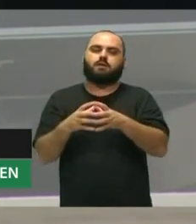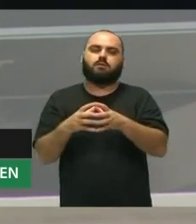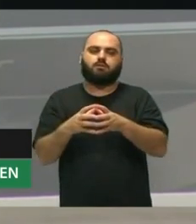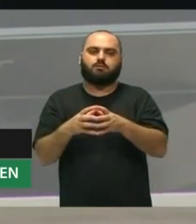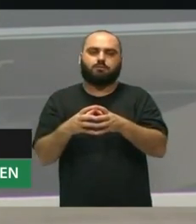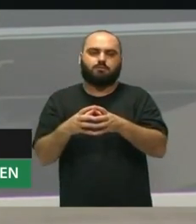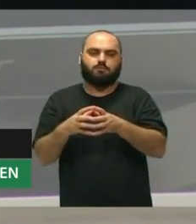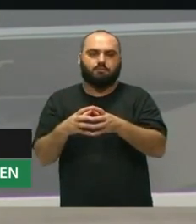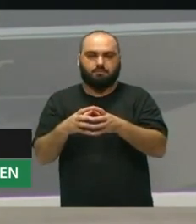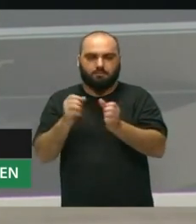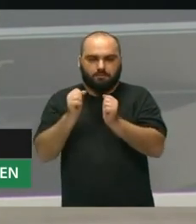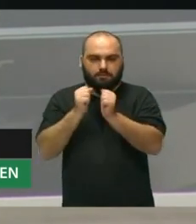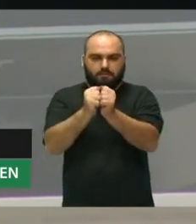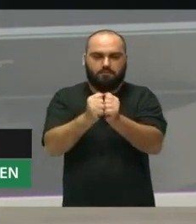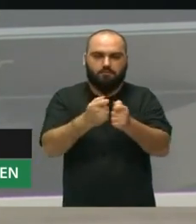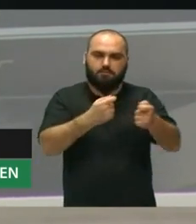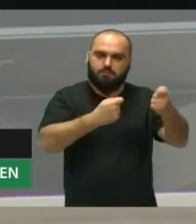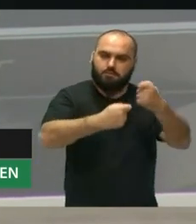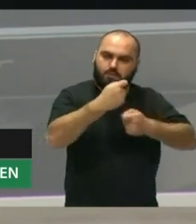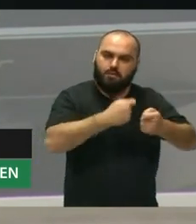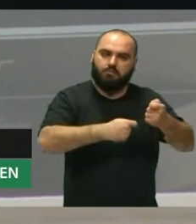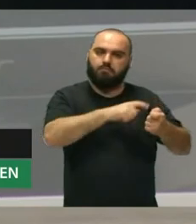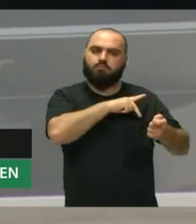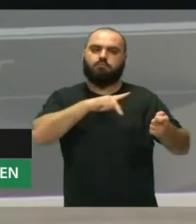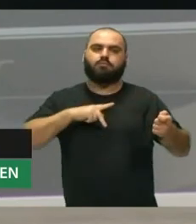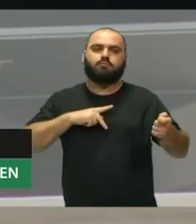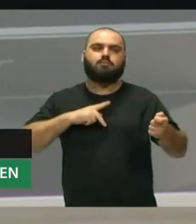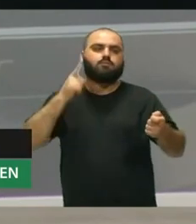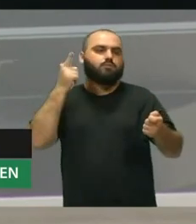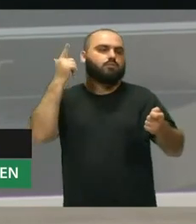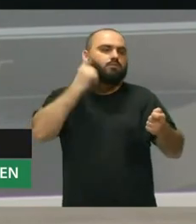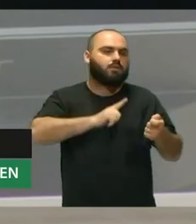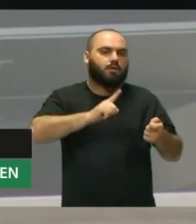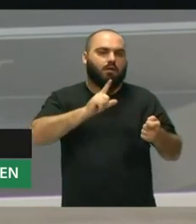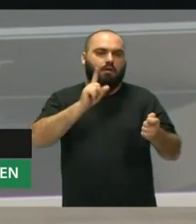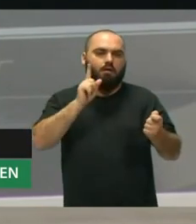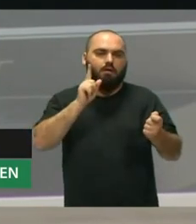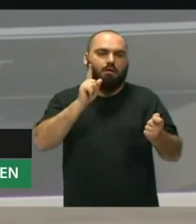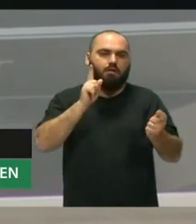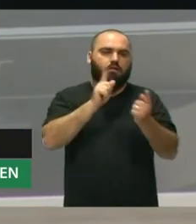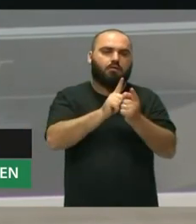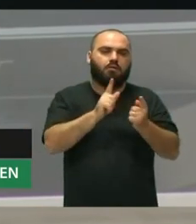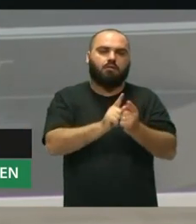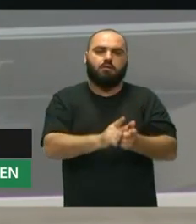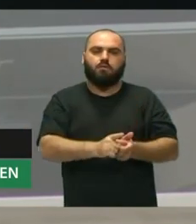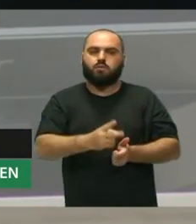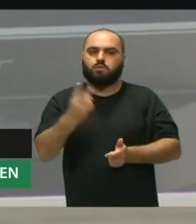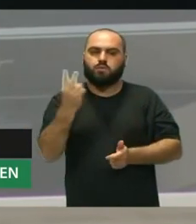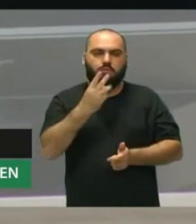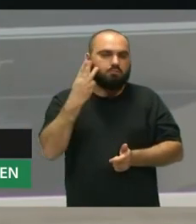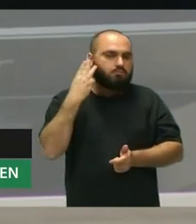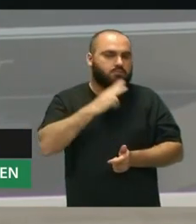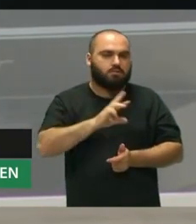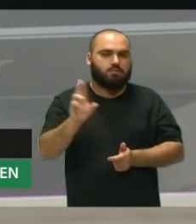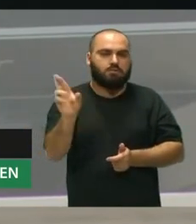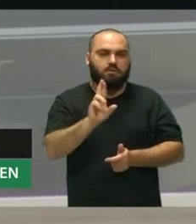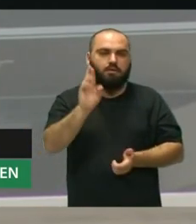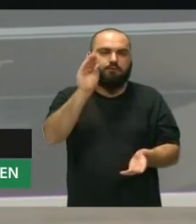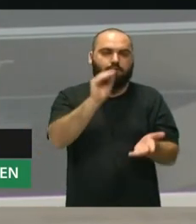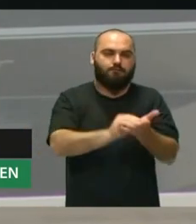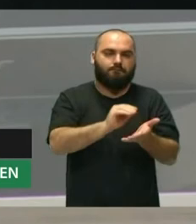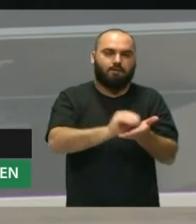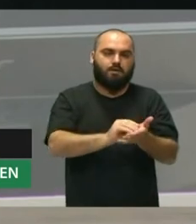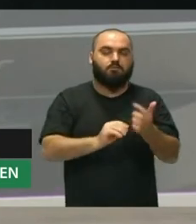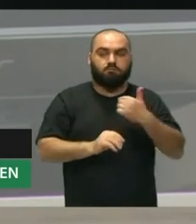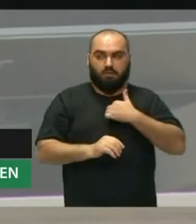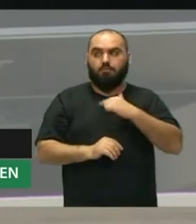entidades, juntamente com a administração pública, para socorrê-la dos 2 milhões de reais mês que está em déficit. Eu tenho uma empresa e